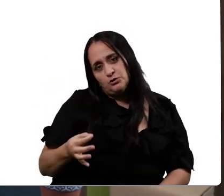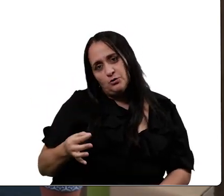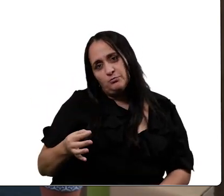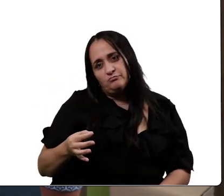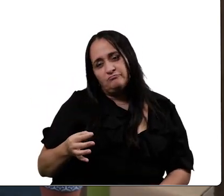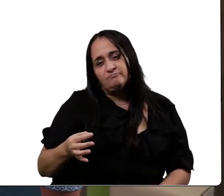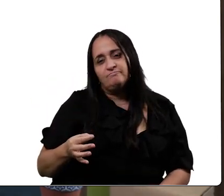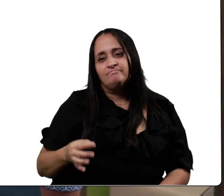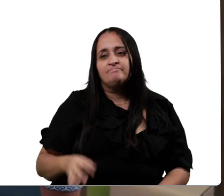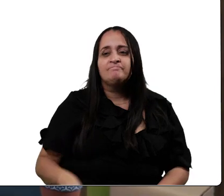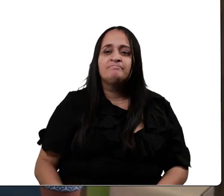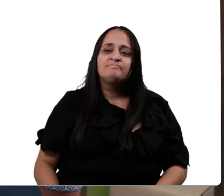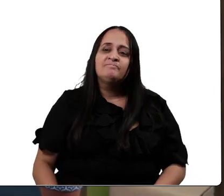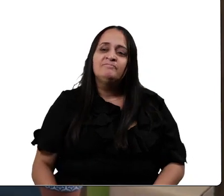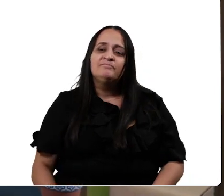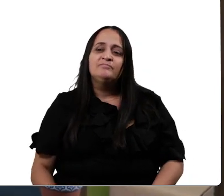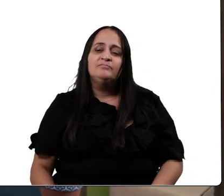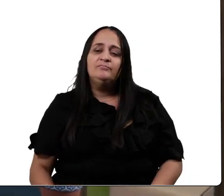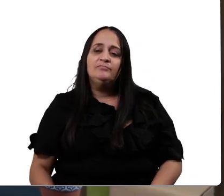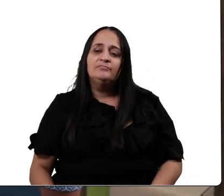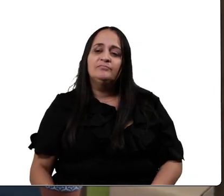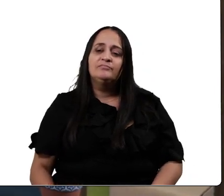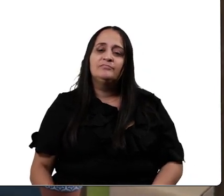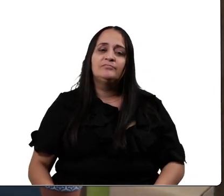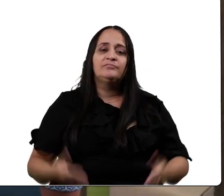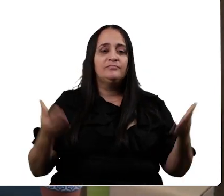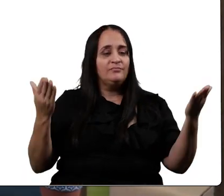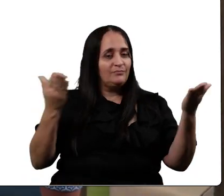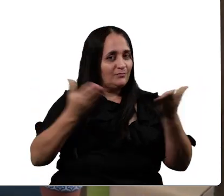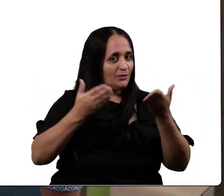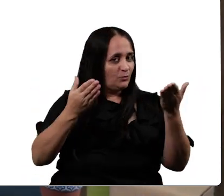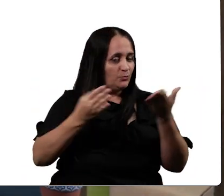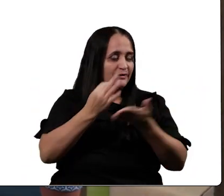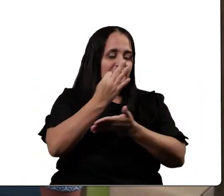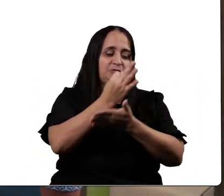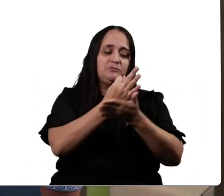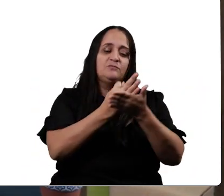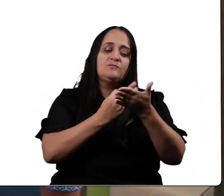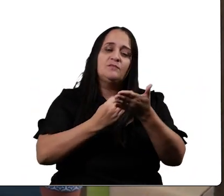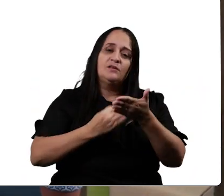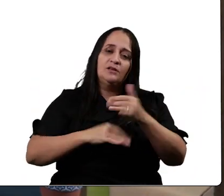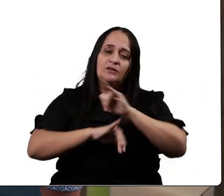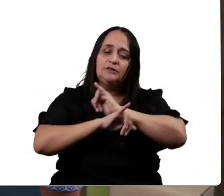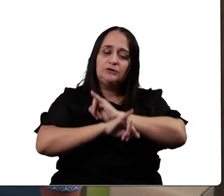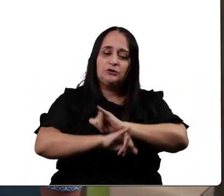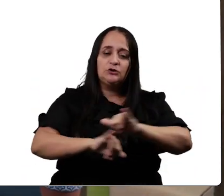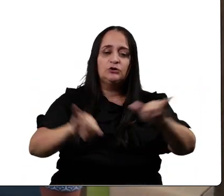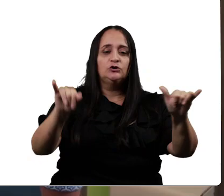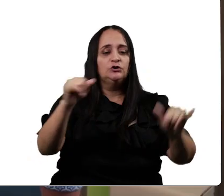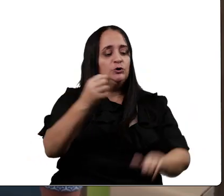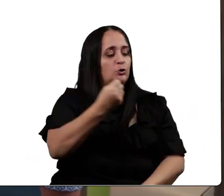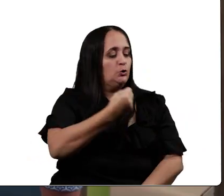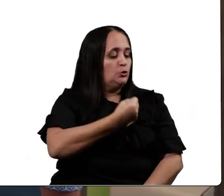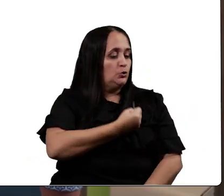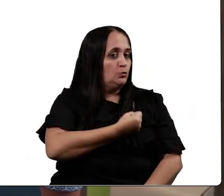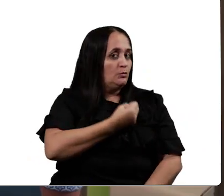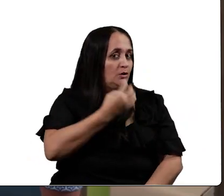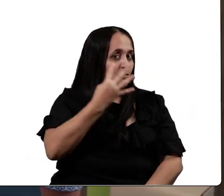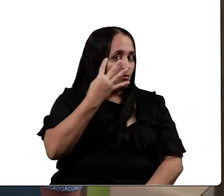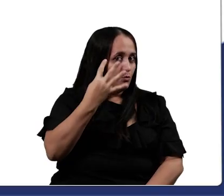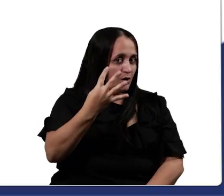tá? Vamos agora para o nosso último texto, que é a notícia número 4, que é sobre